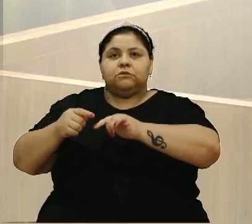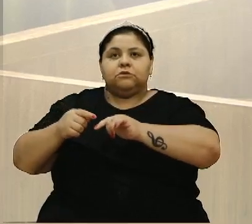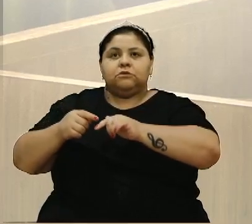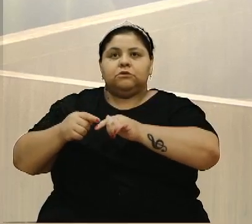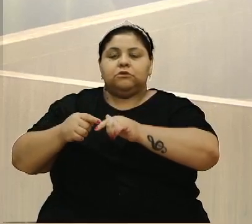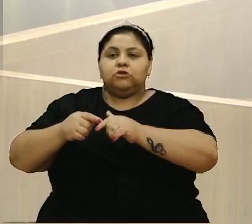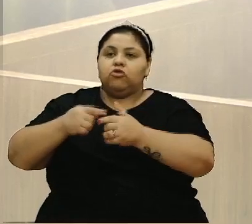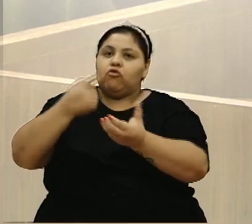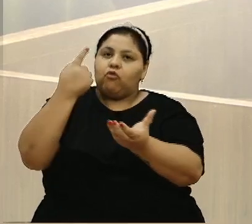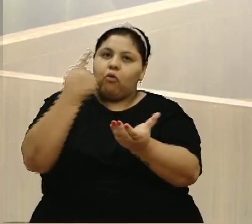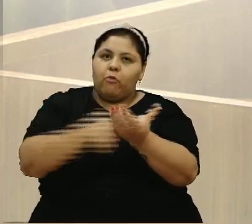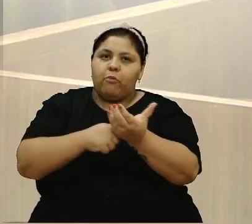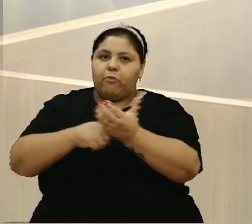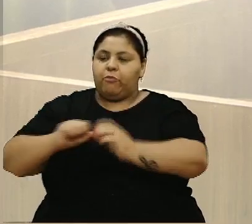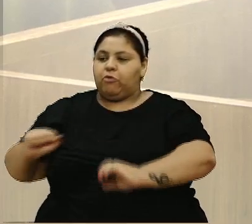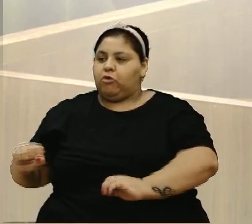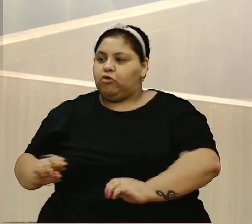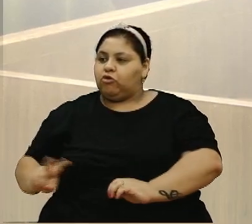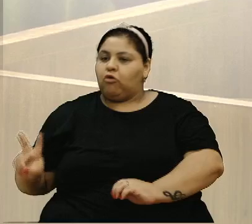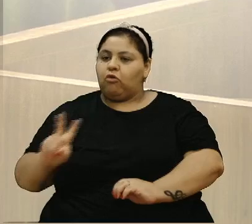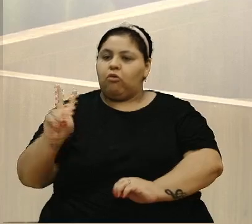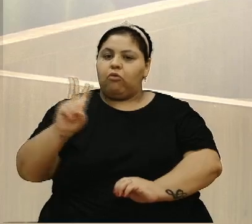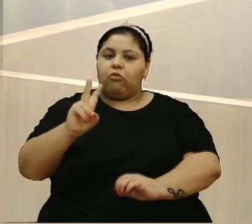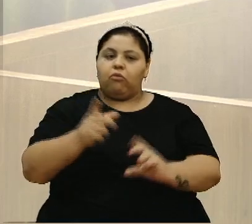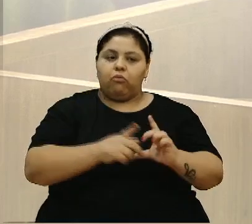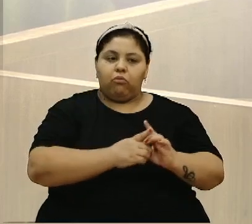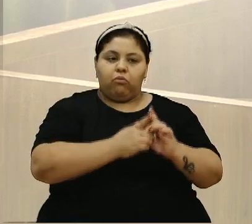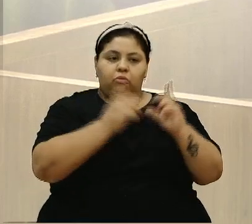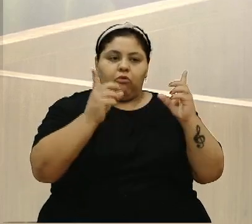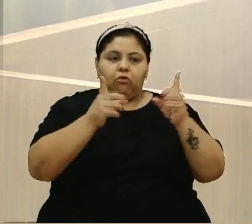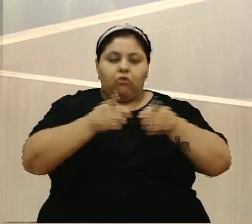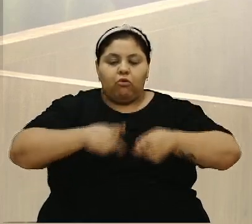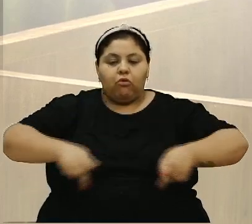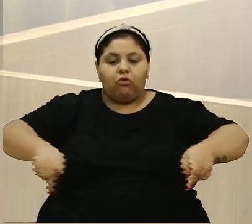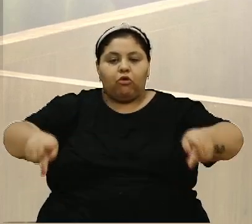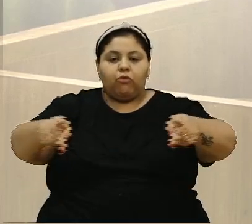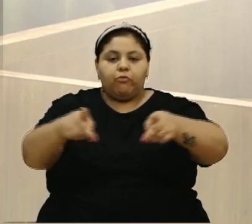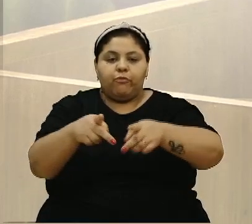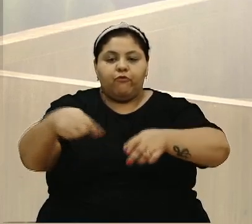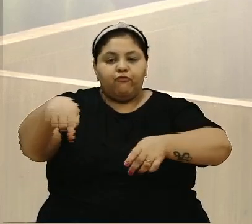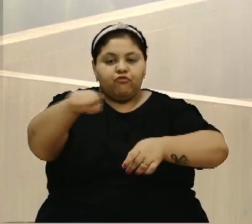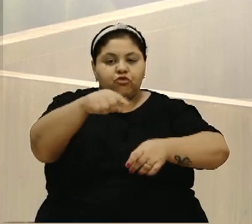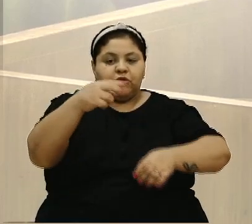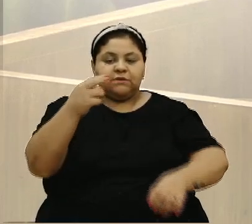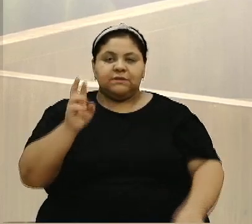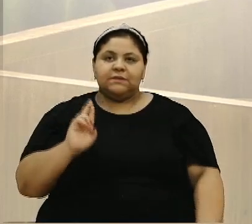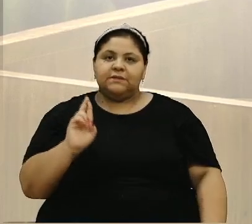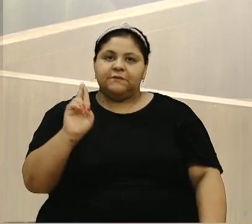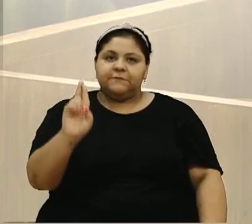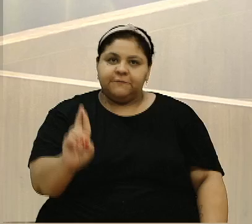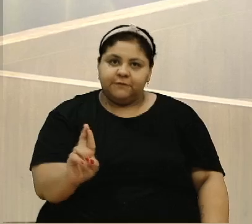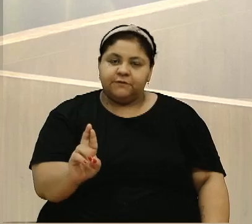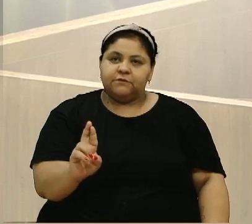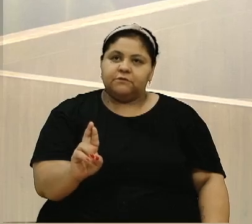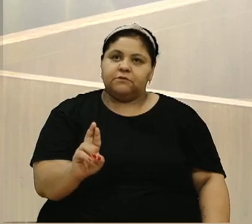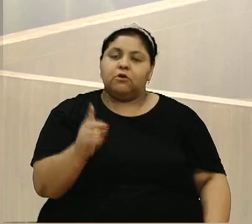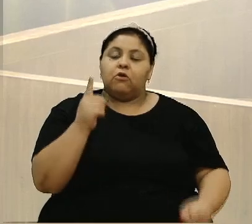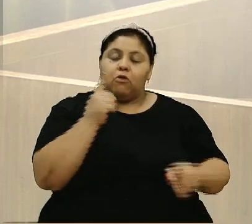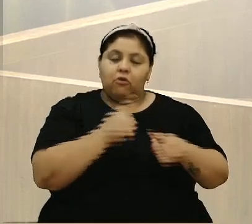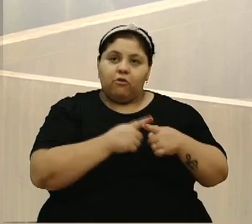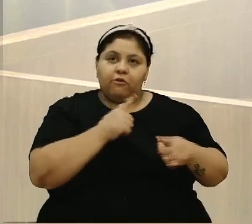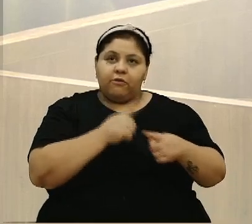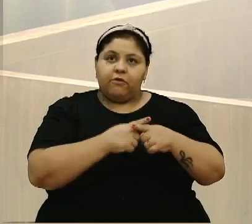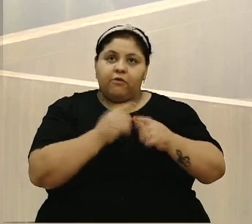com os valores democráticos e com o povo que nós representamos. Porque, acima de tudo,